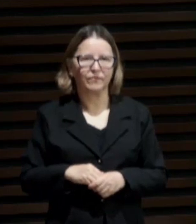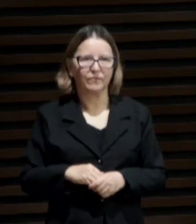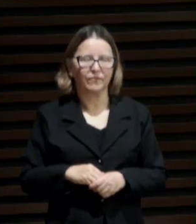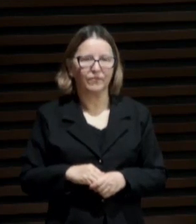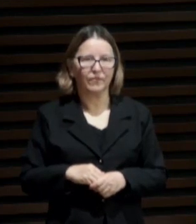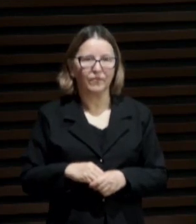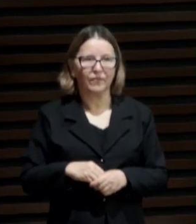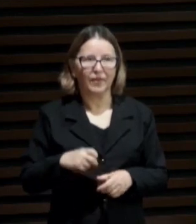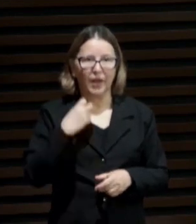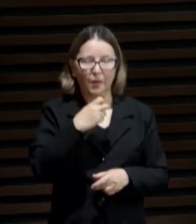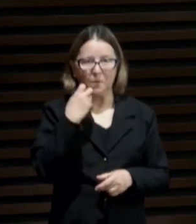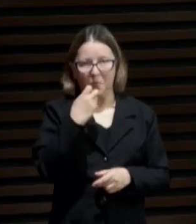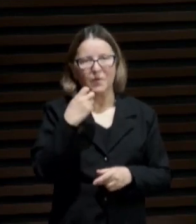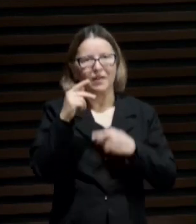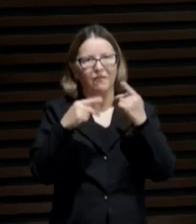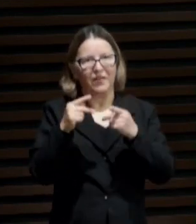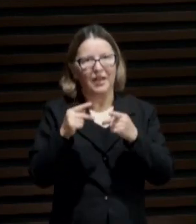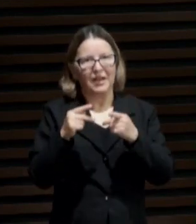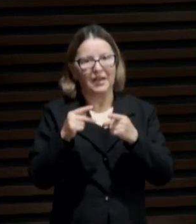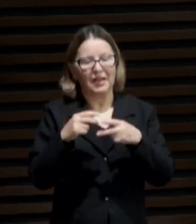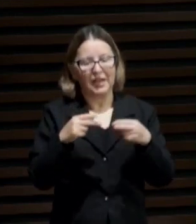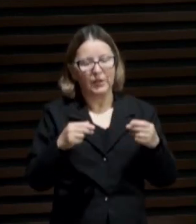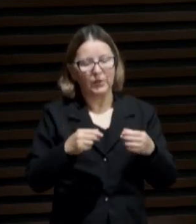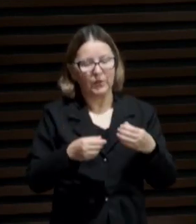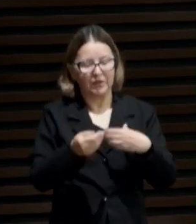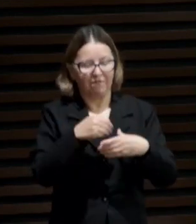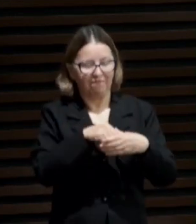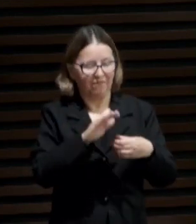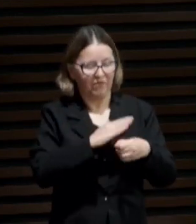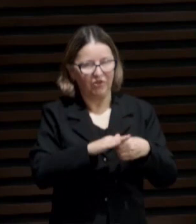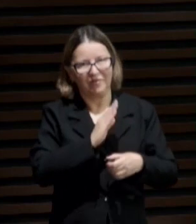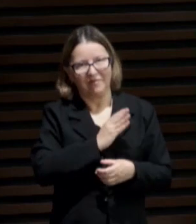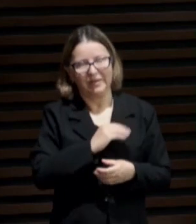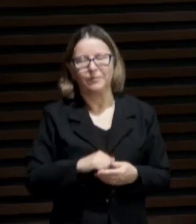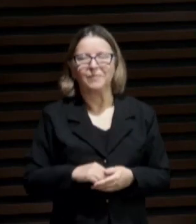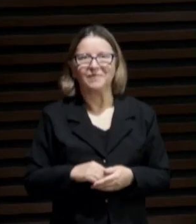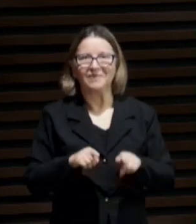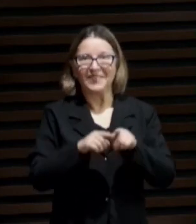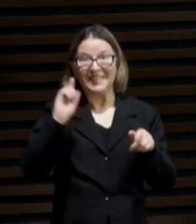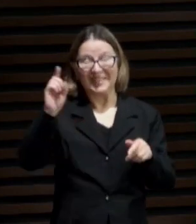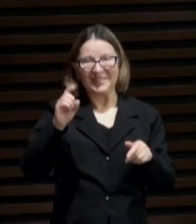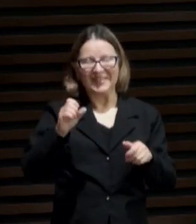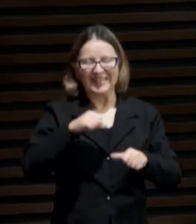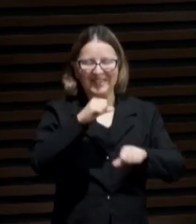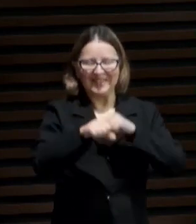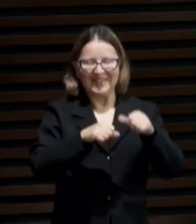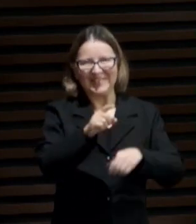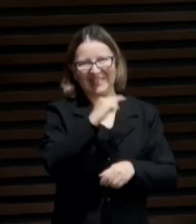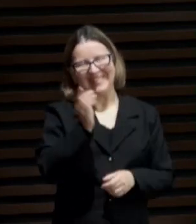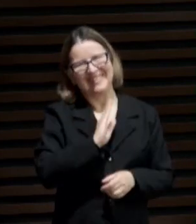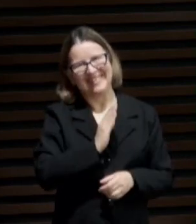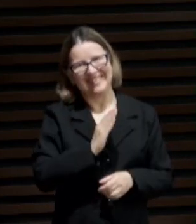cheio. Agora, quando Deus troca o nosso coração em Cristo, aí